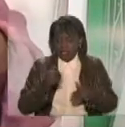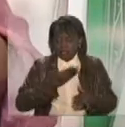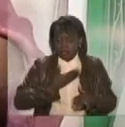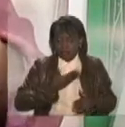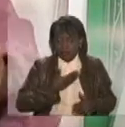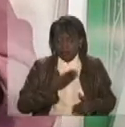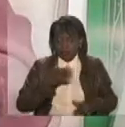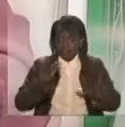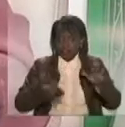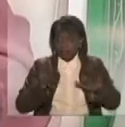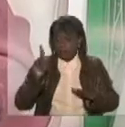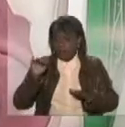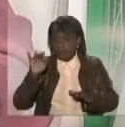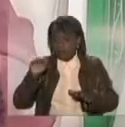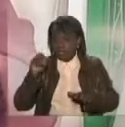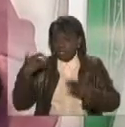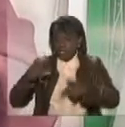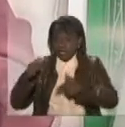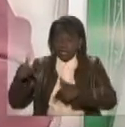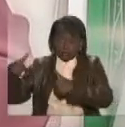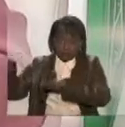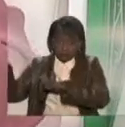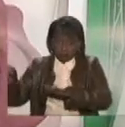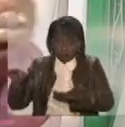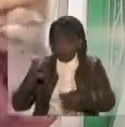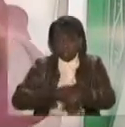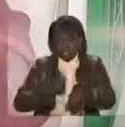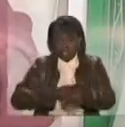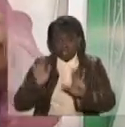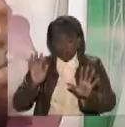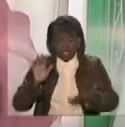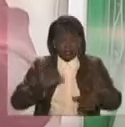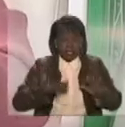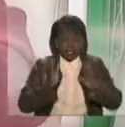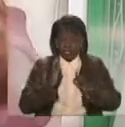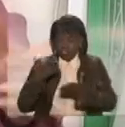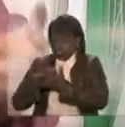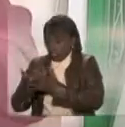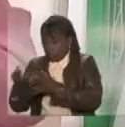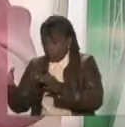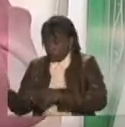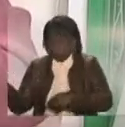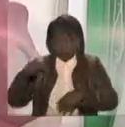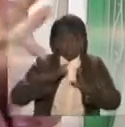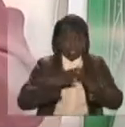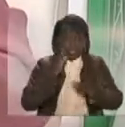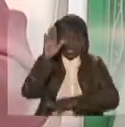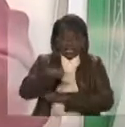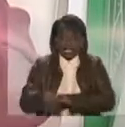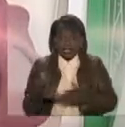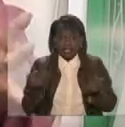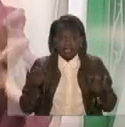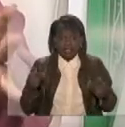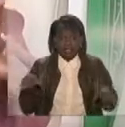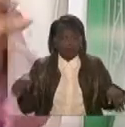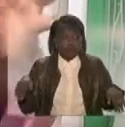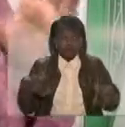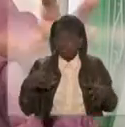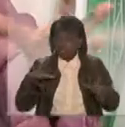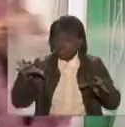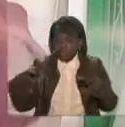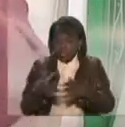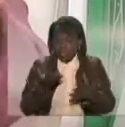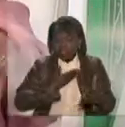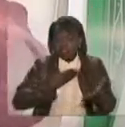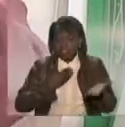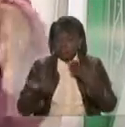minhas amigas. Às vezes o pai está trabalhando, a mãe está trabalhando, não tem tempo, ela fica, às vezes, vem da escola, tem a tarde livre, se reúne com as amigas